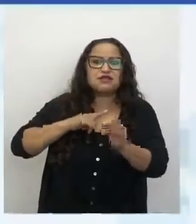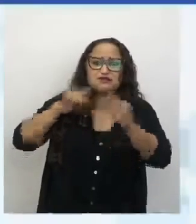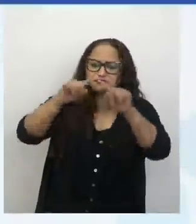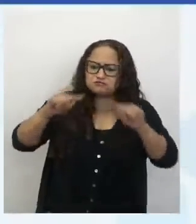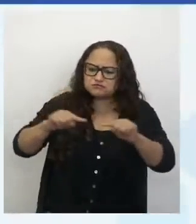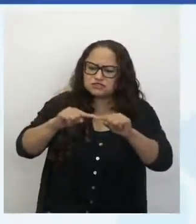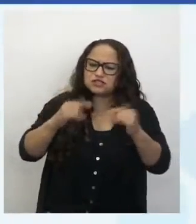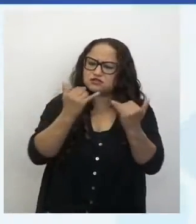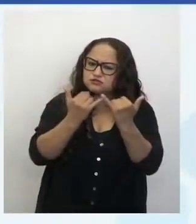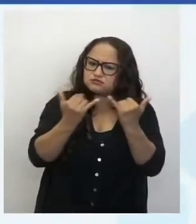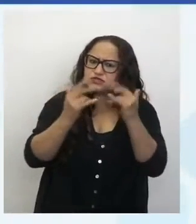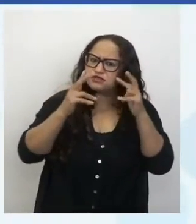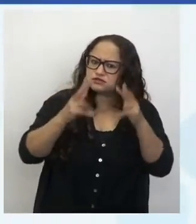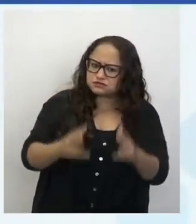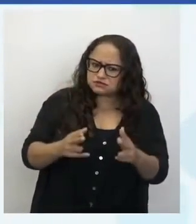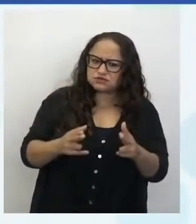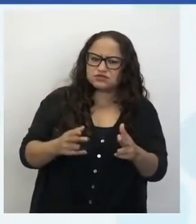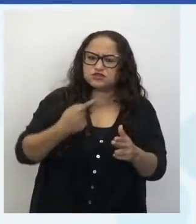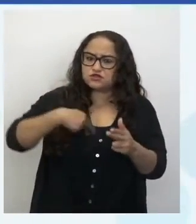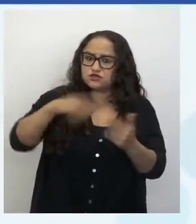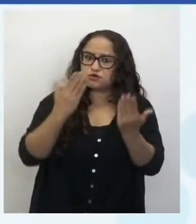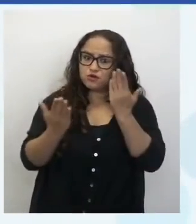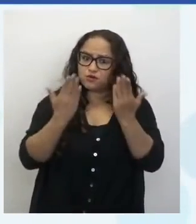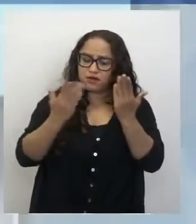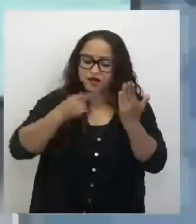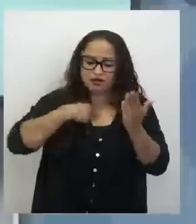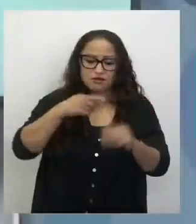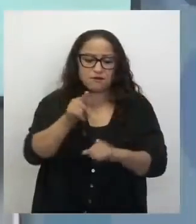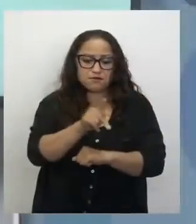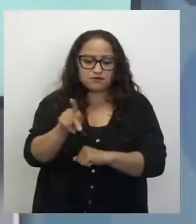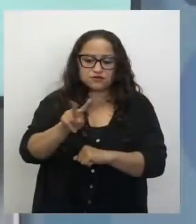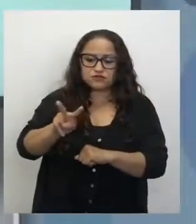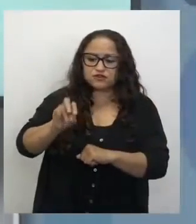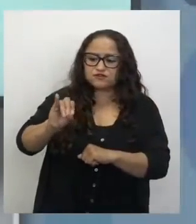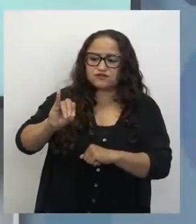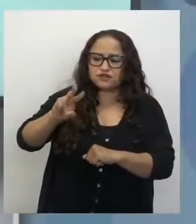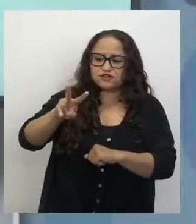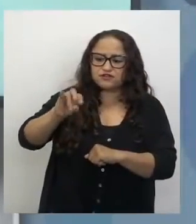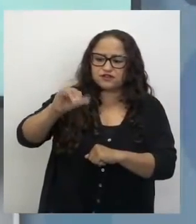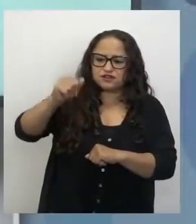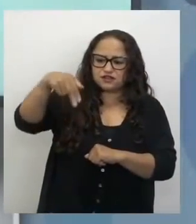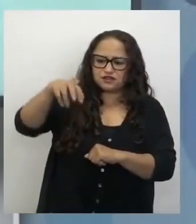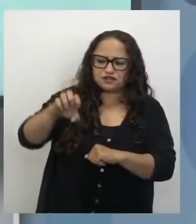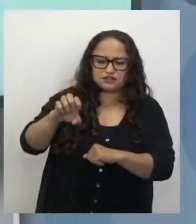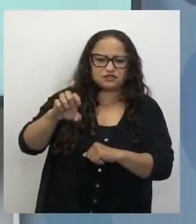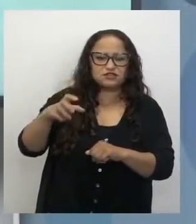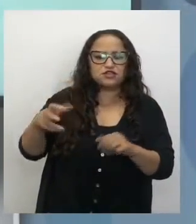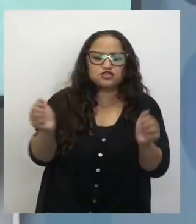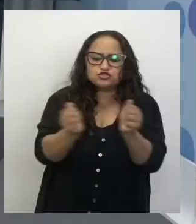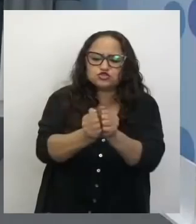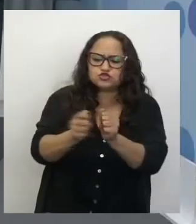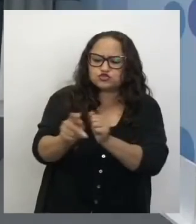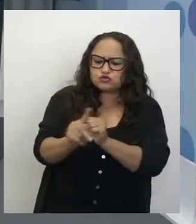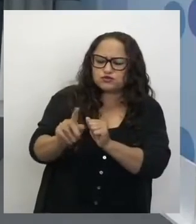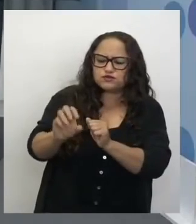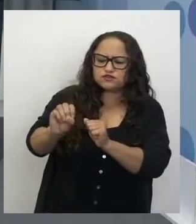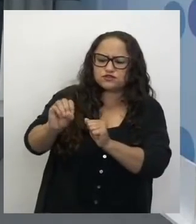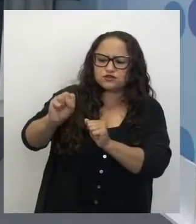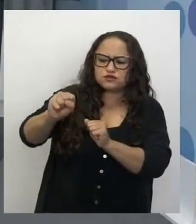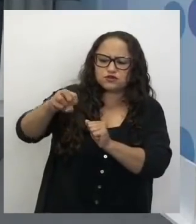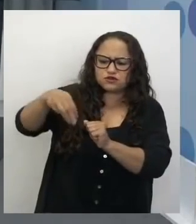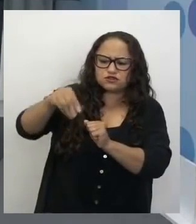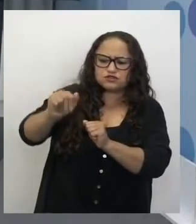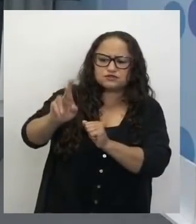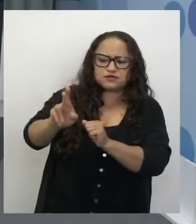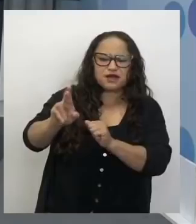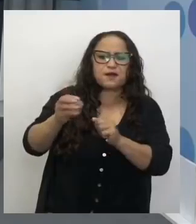vamos comparar, tá certo? Eu sou a professora Viviane e vou conduzir essa aula aqui com vocês, junto aqui com o professor Osmar. Boa tarde, Osmar. Boa tarde, Vivi, boa tarde a